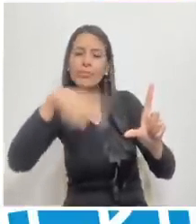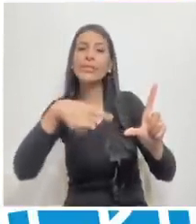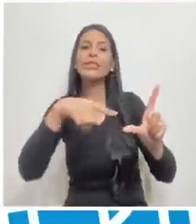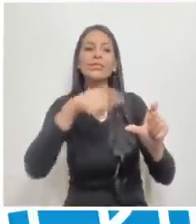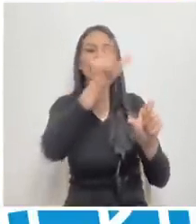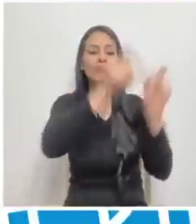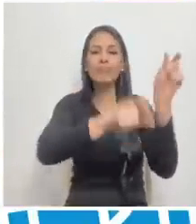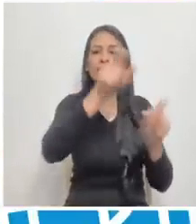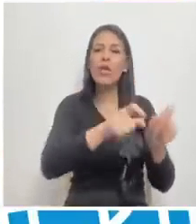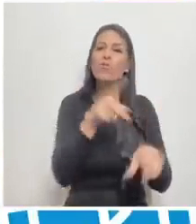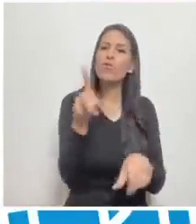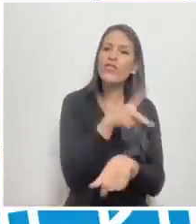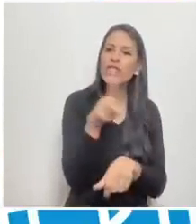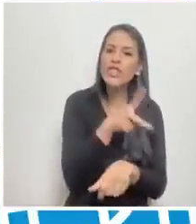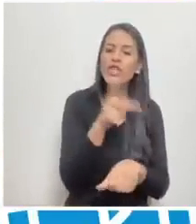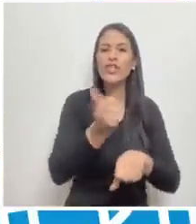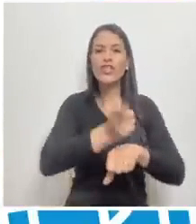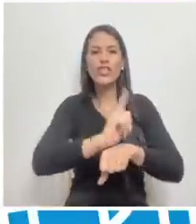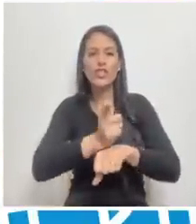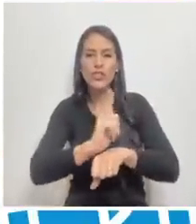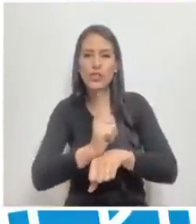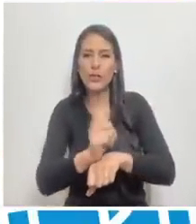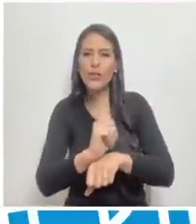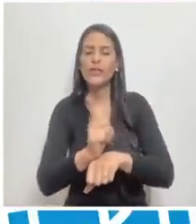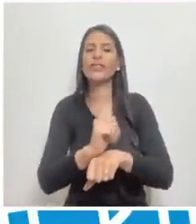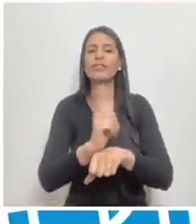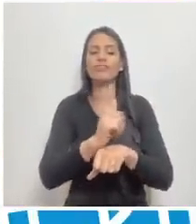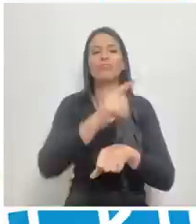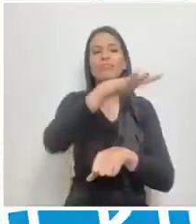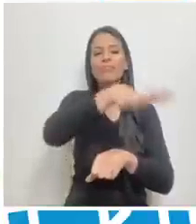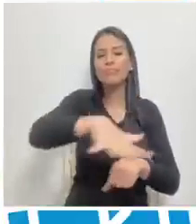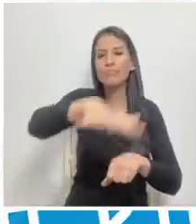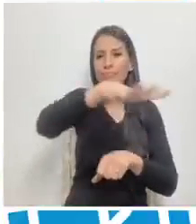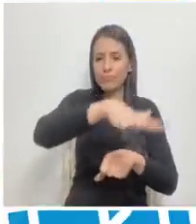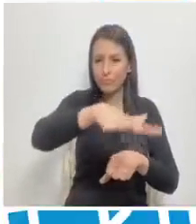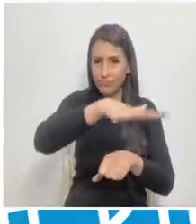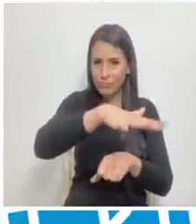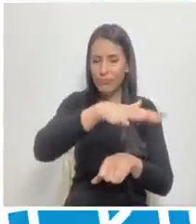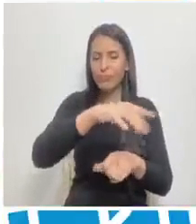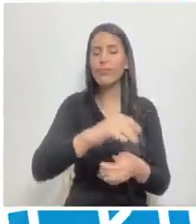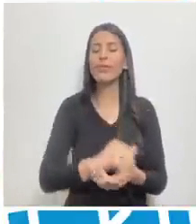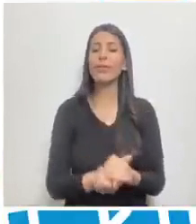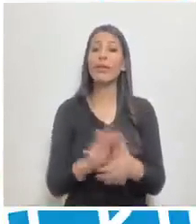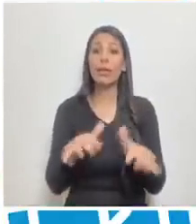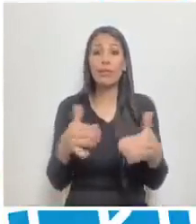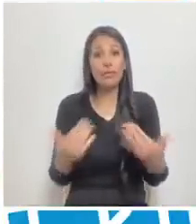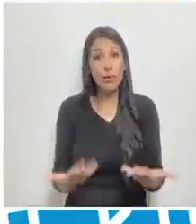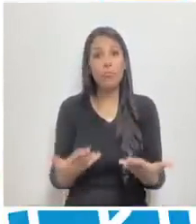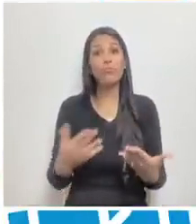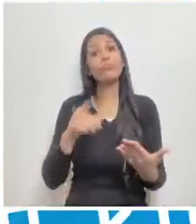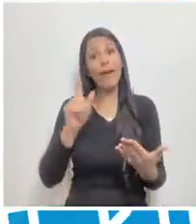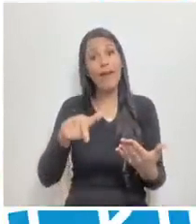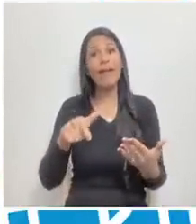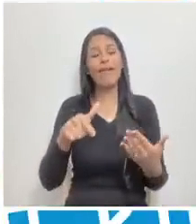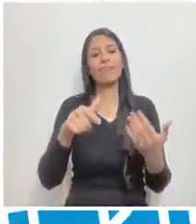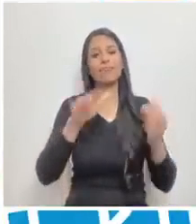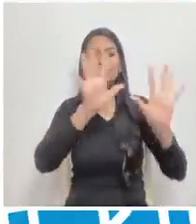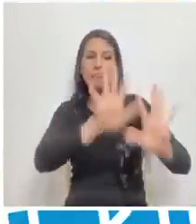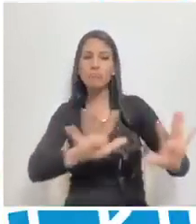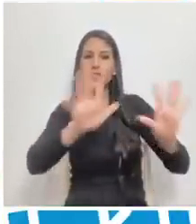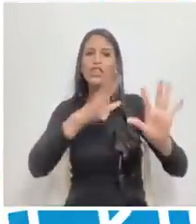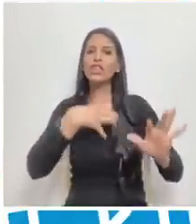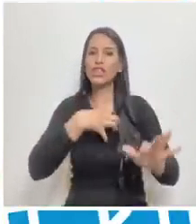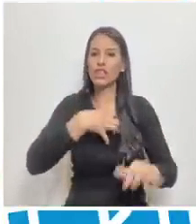né, e redes de ensino, né. Então, esse é o desenho do nosso SAEB, né, e aqui a gente, antes de